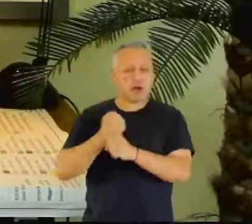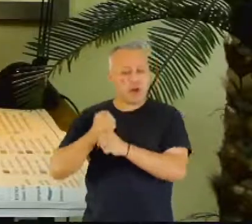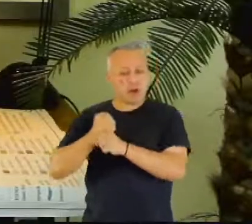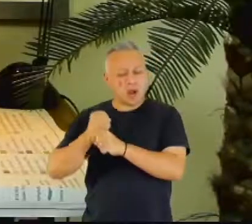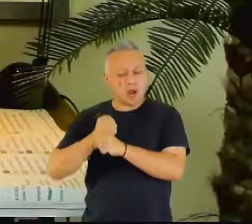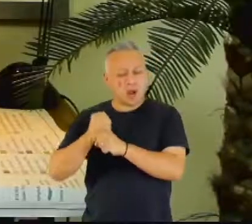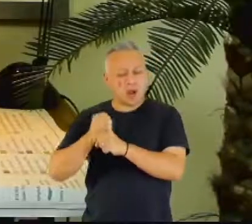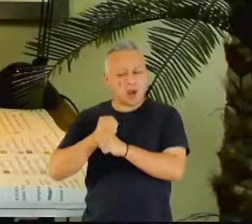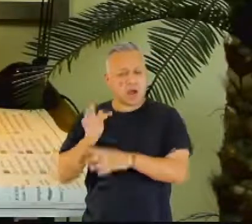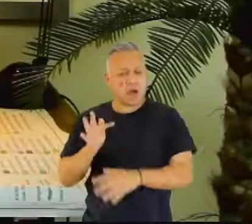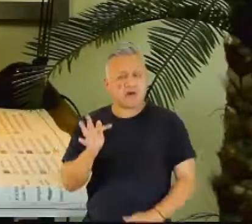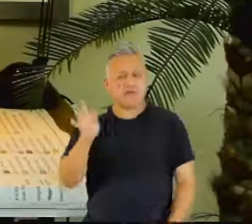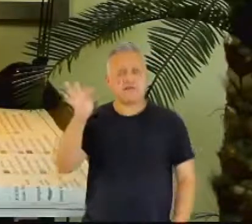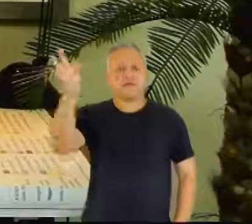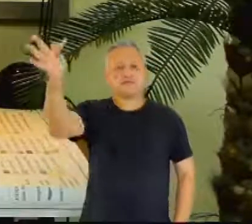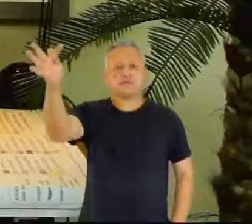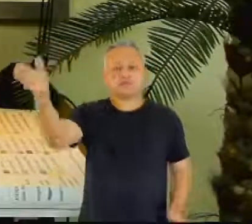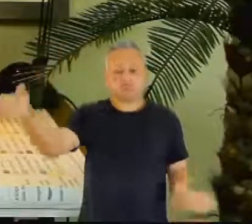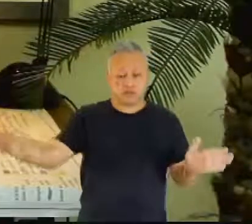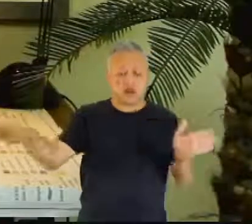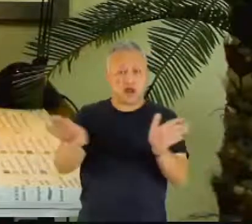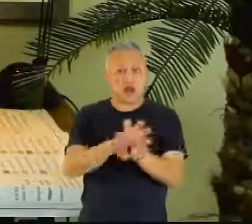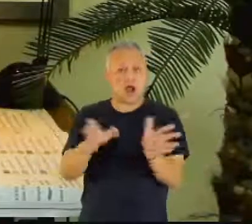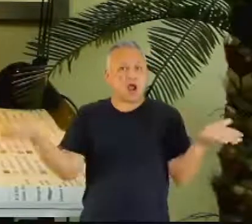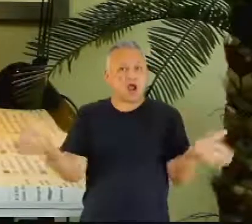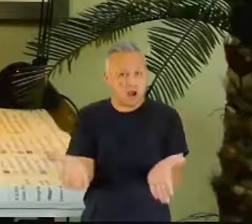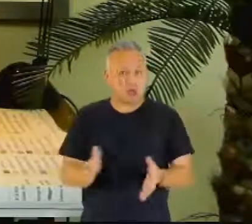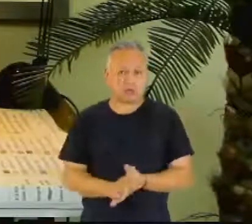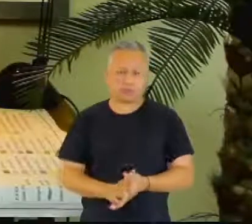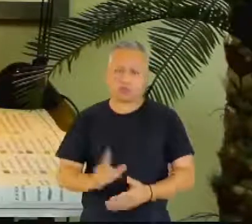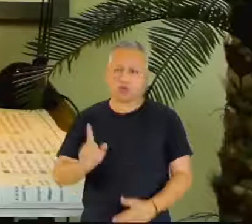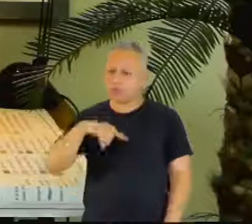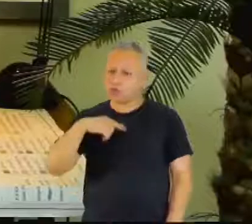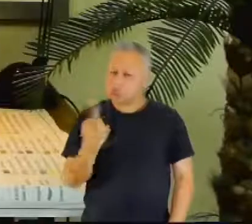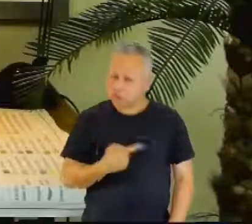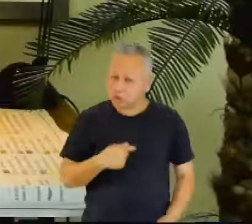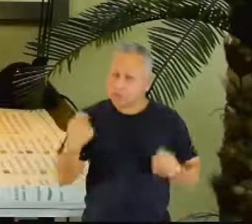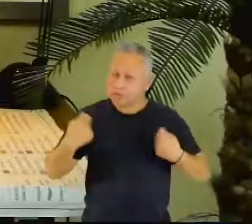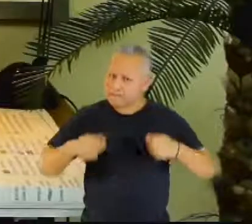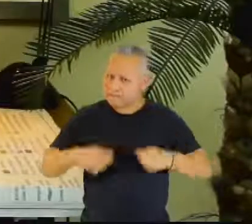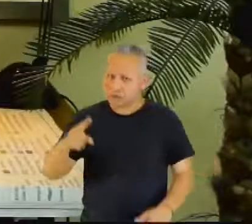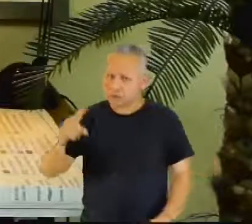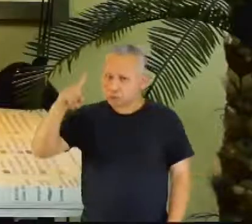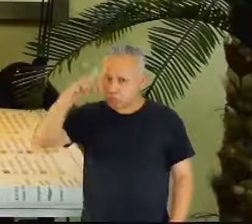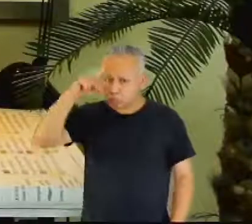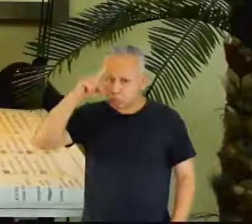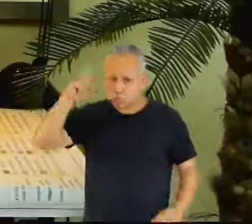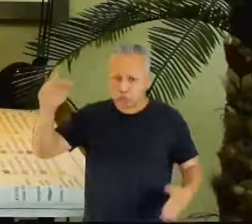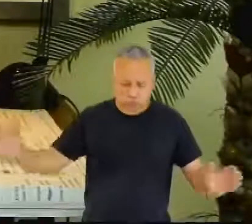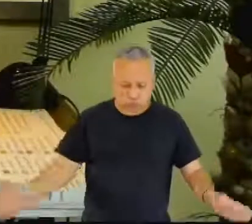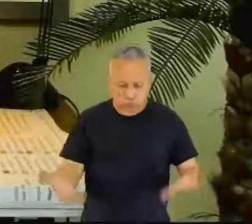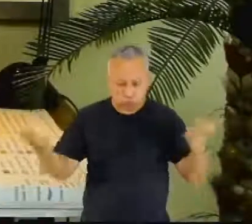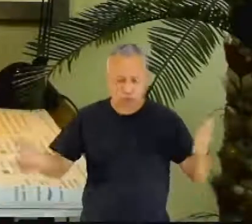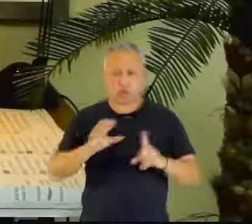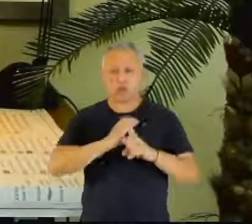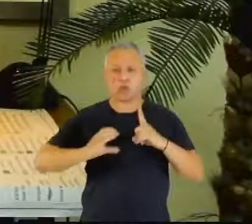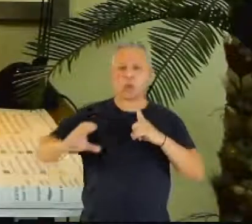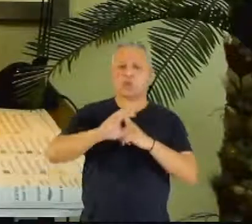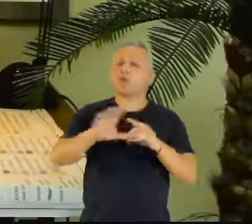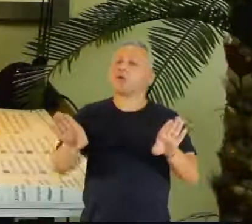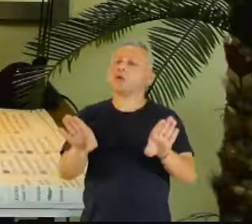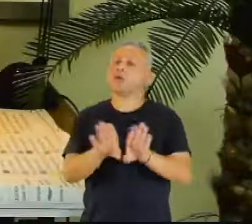o futuro que iria acontecer estamos vivendo agora. Nós precisamos estar a cada dia incentivando a comunidade e o